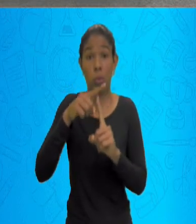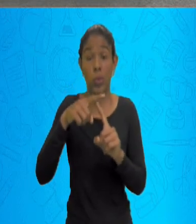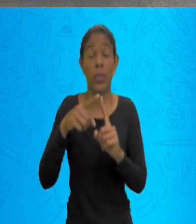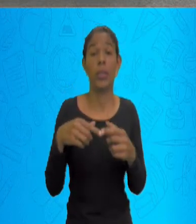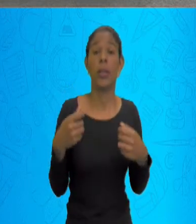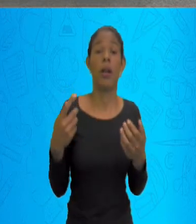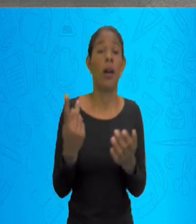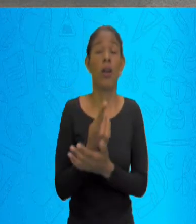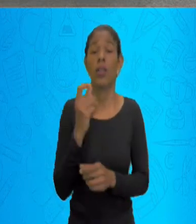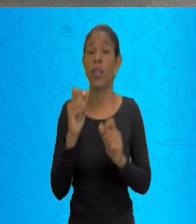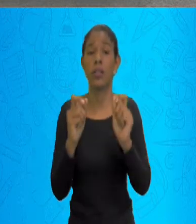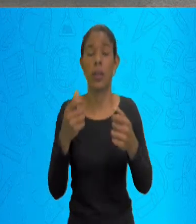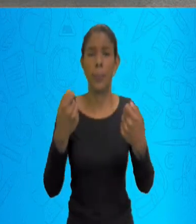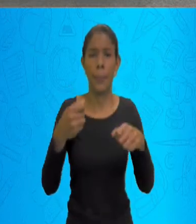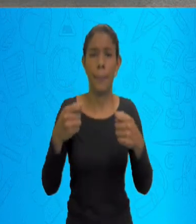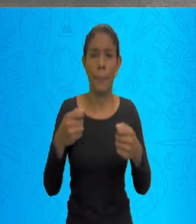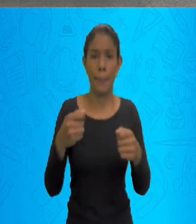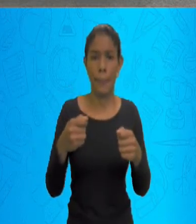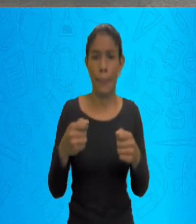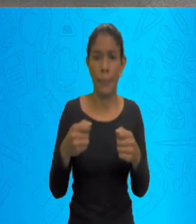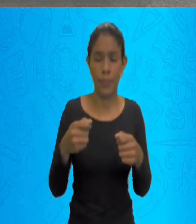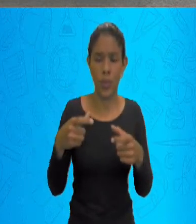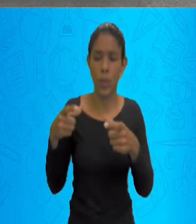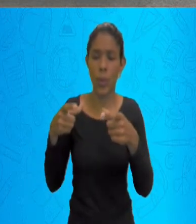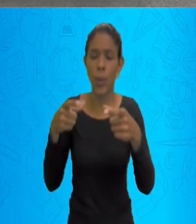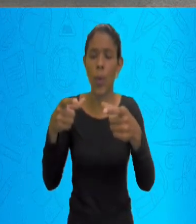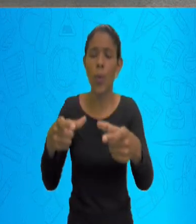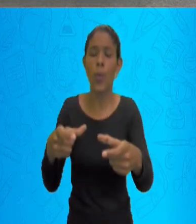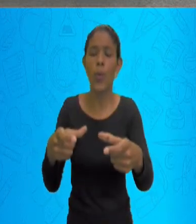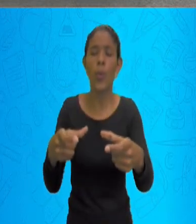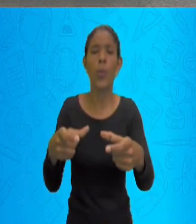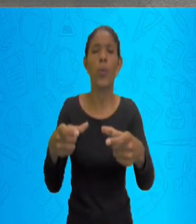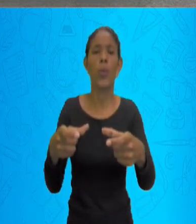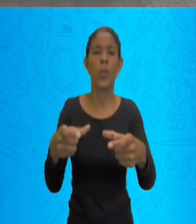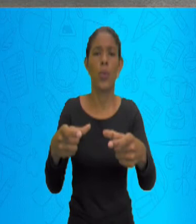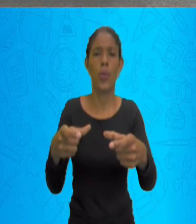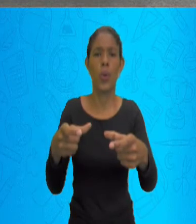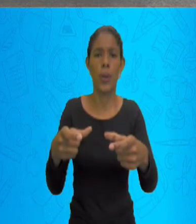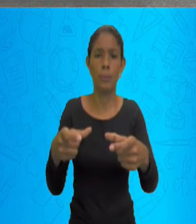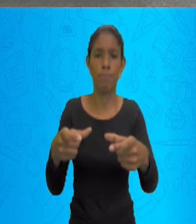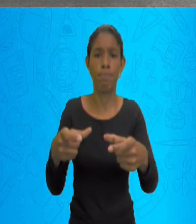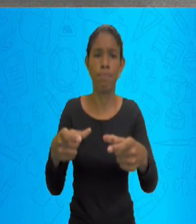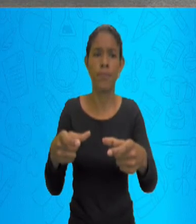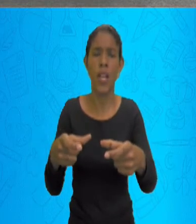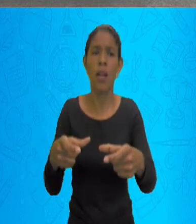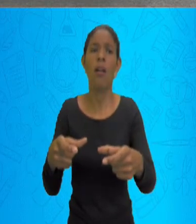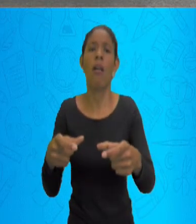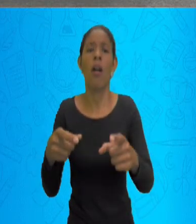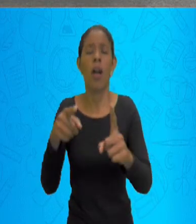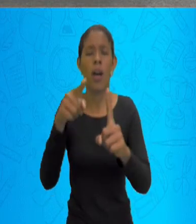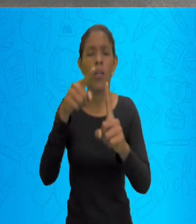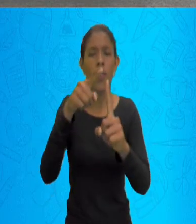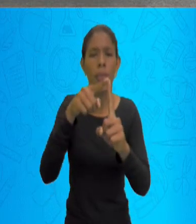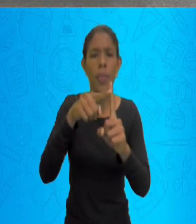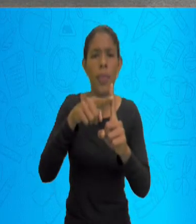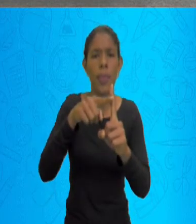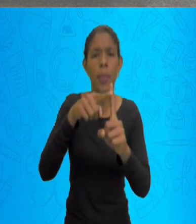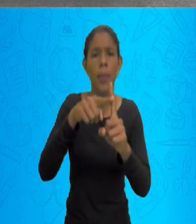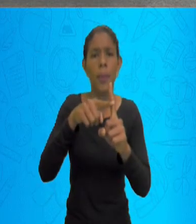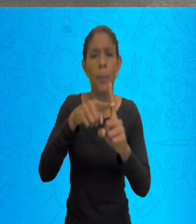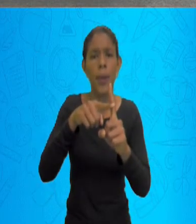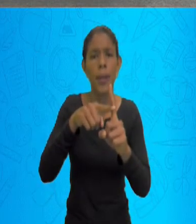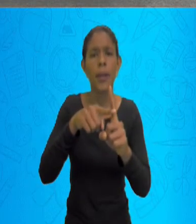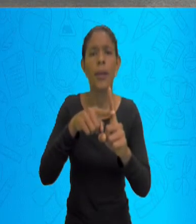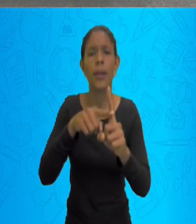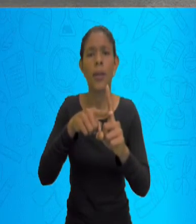estar em um ambiente, se tiver com uma temperatura muito alta, um ambiente mais ameno, para que essa temperatura consiga